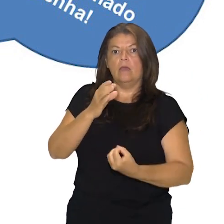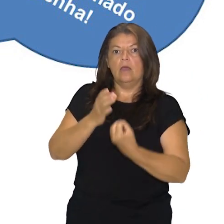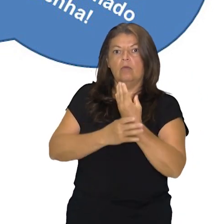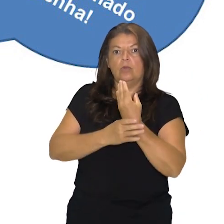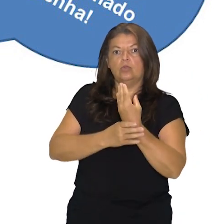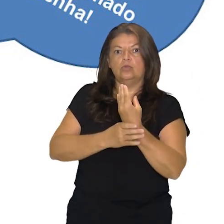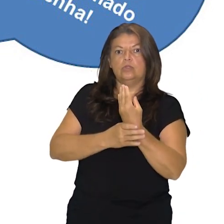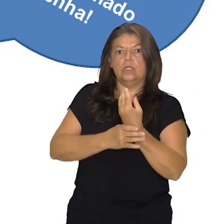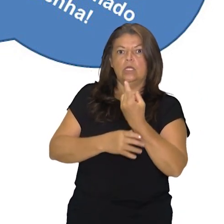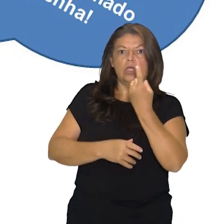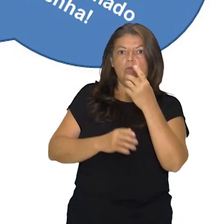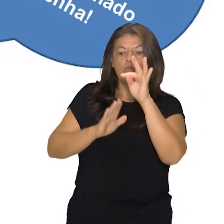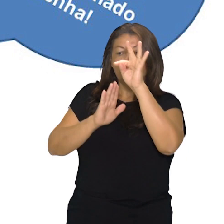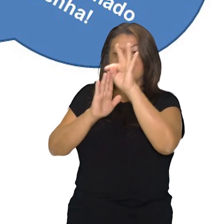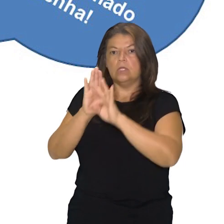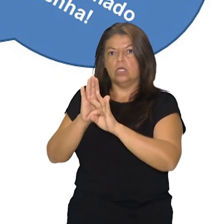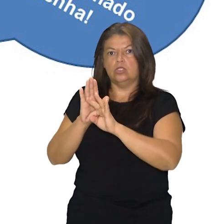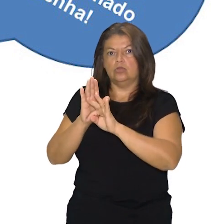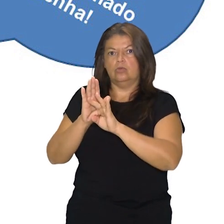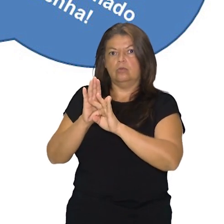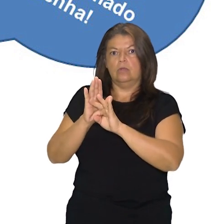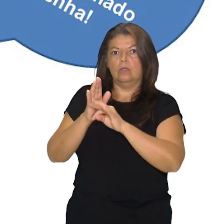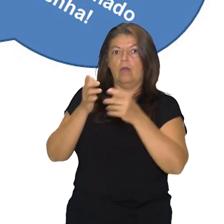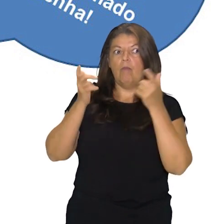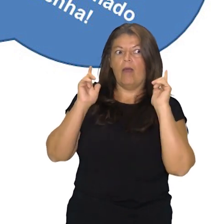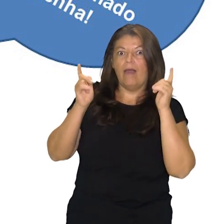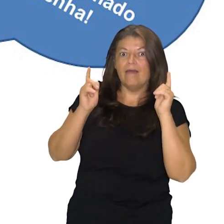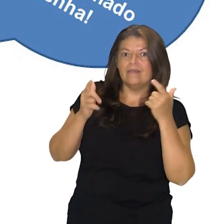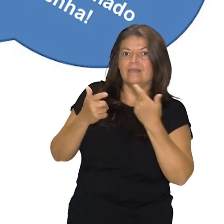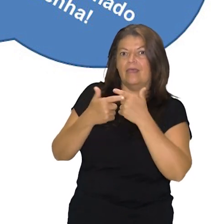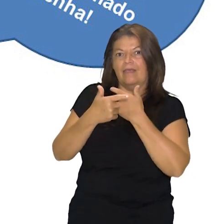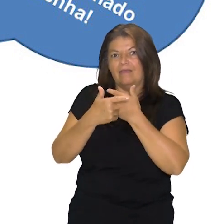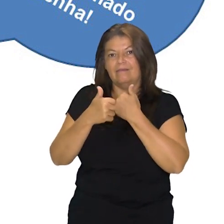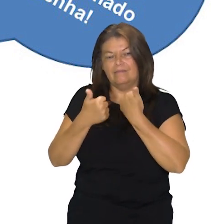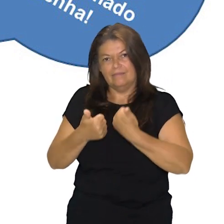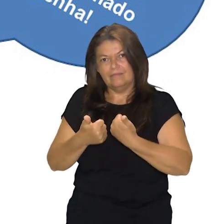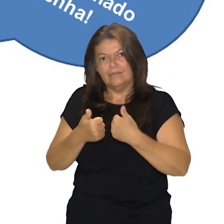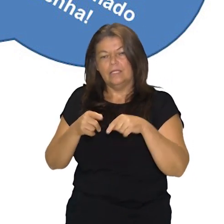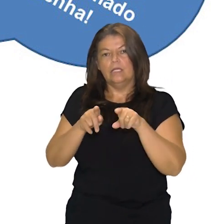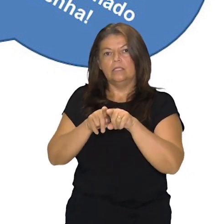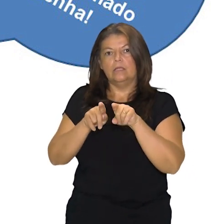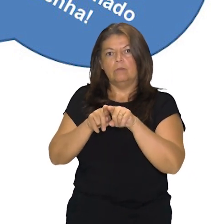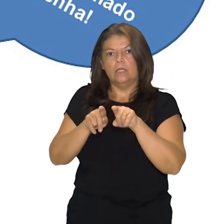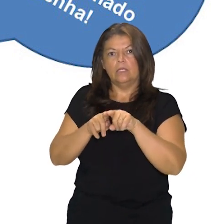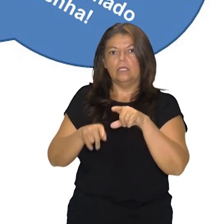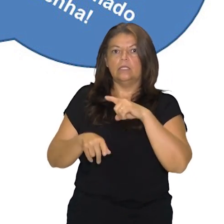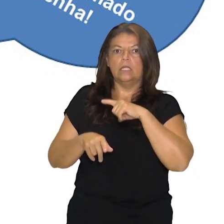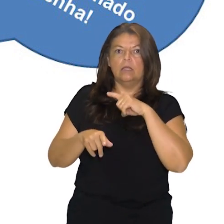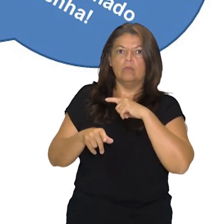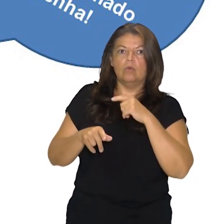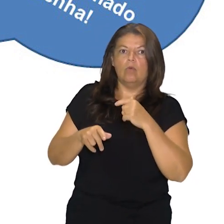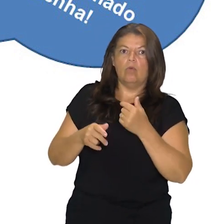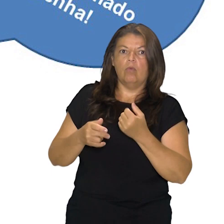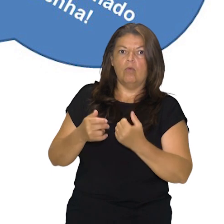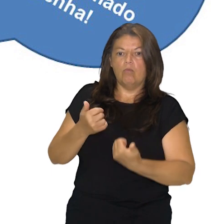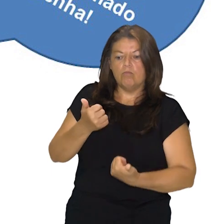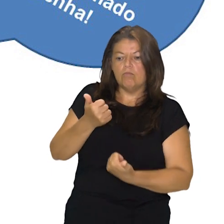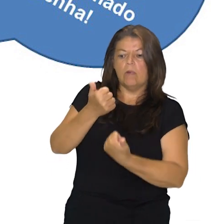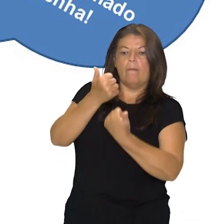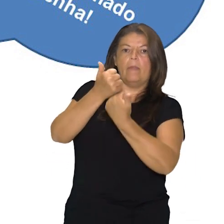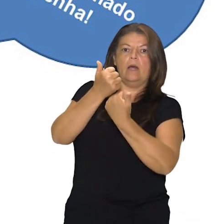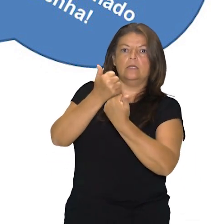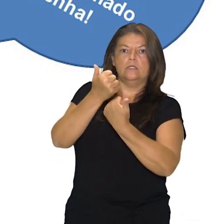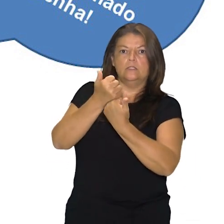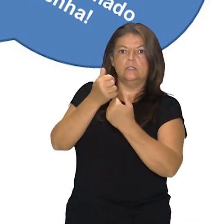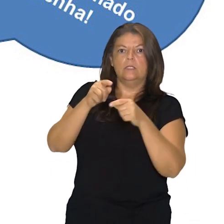interpretar os pontos mais importantes do tema e opinar a respeito, tendo como base textos e informações de